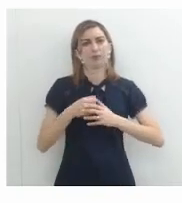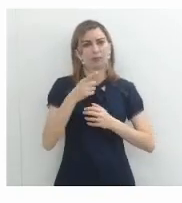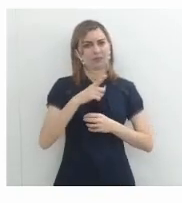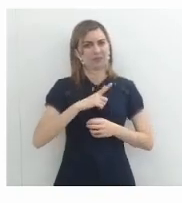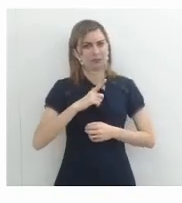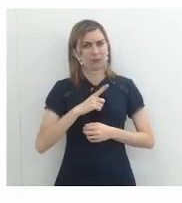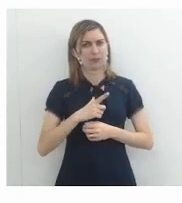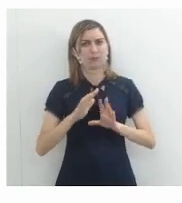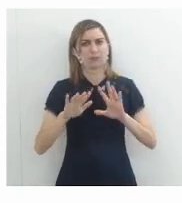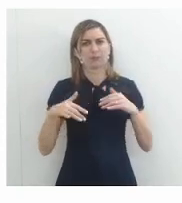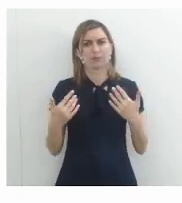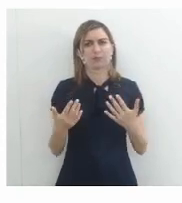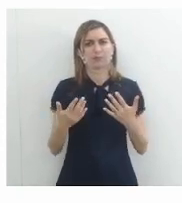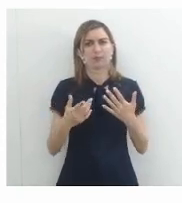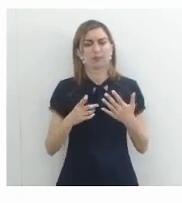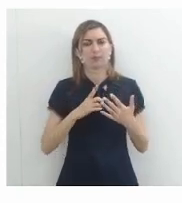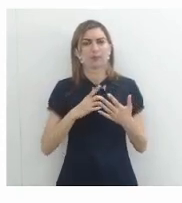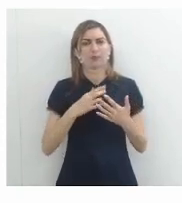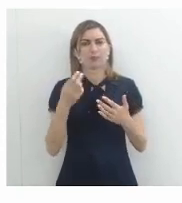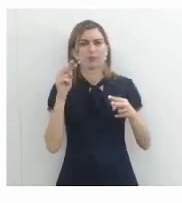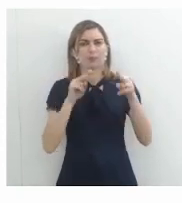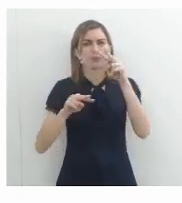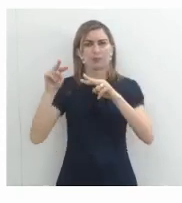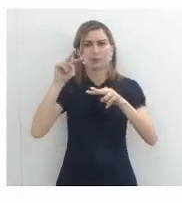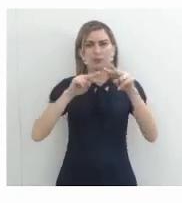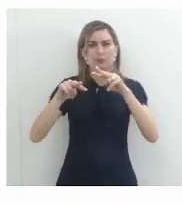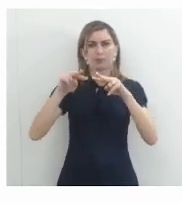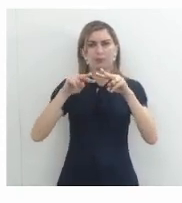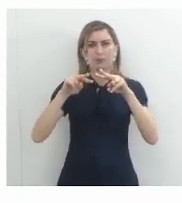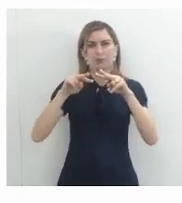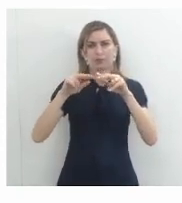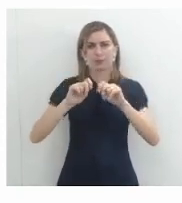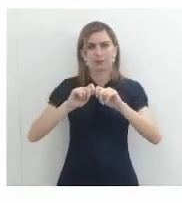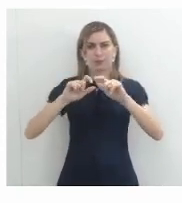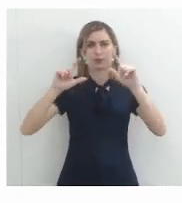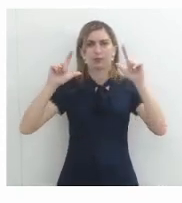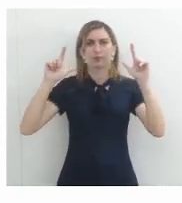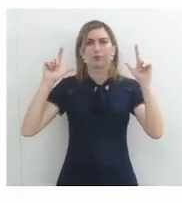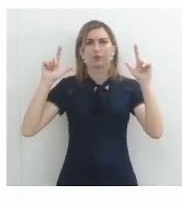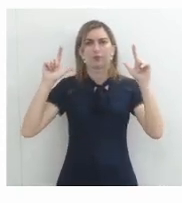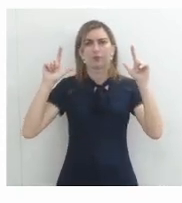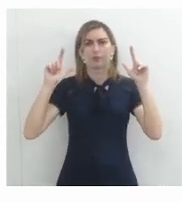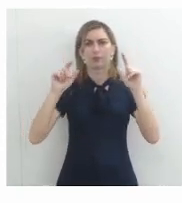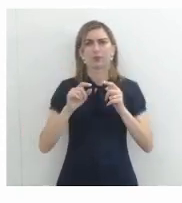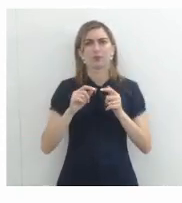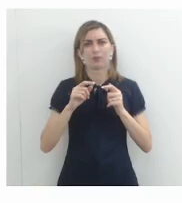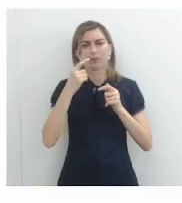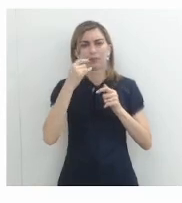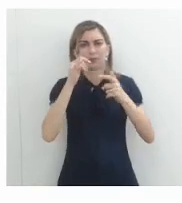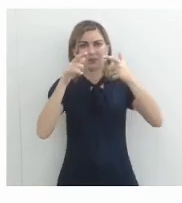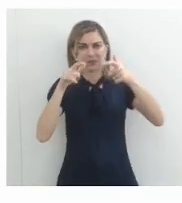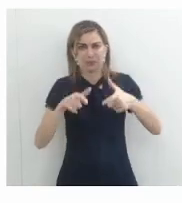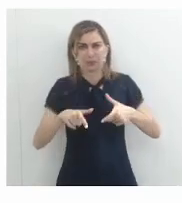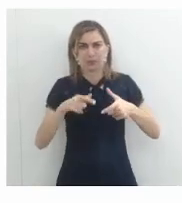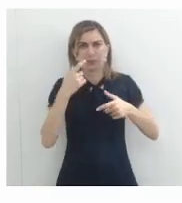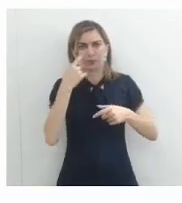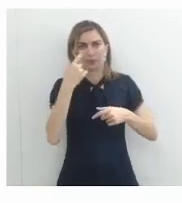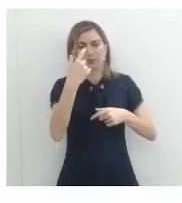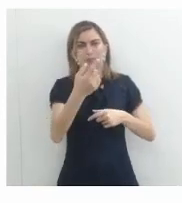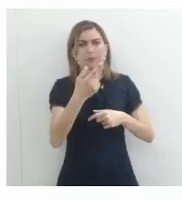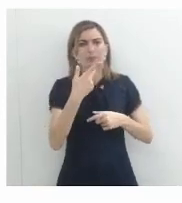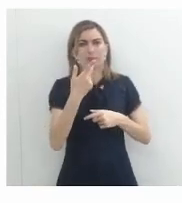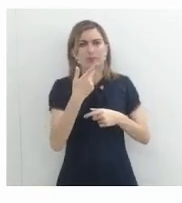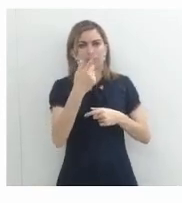Existem, no entanto, formas de ilusão tridimensional em superfícies bidimensionais. Como eu falei,